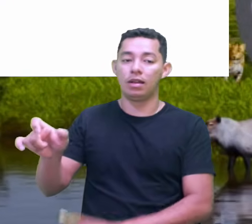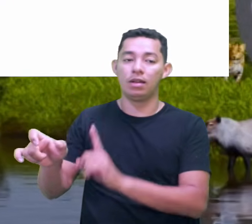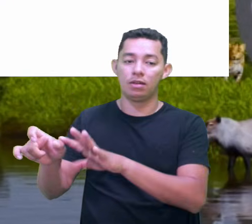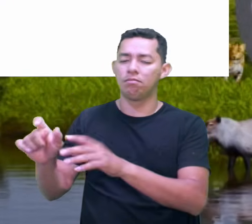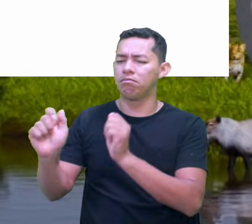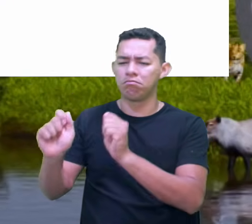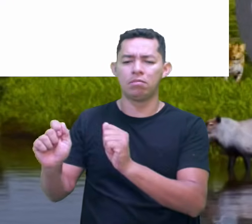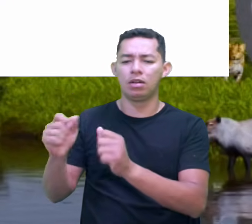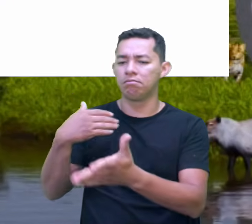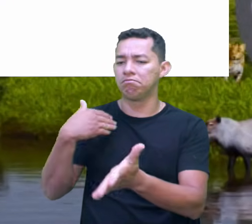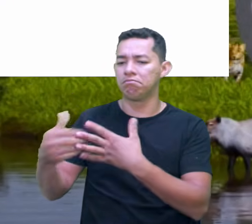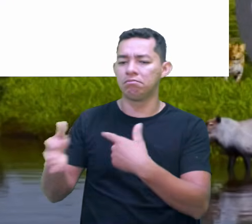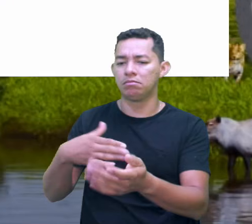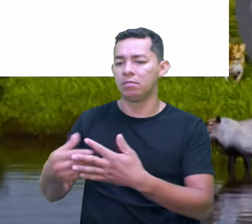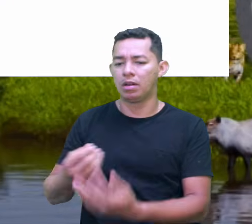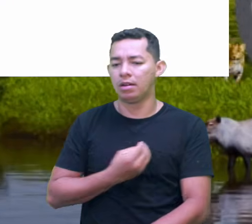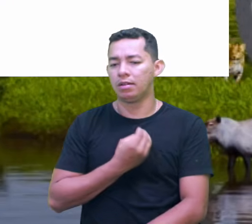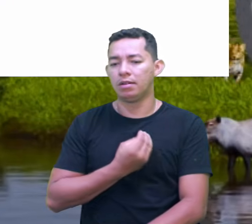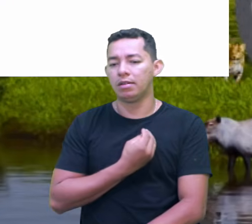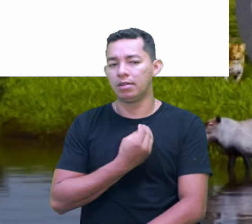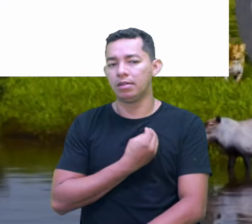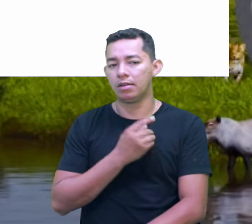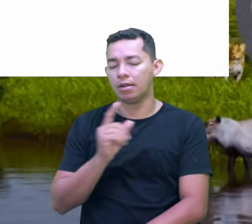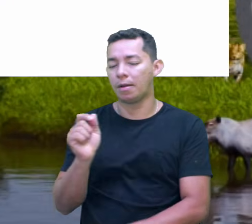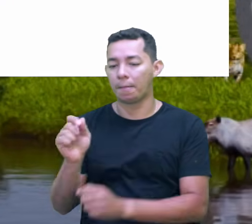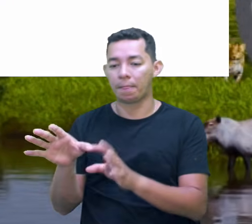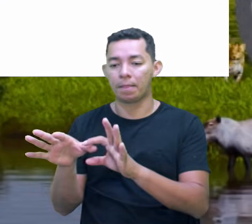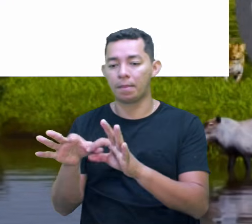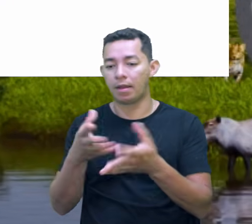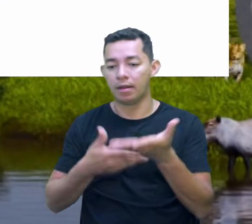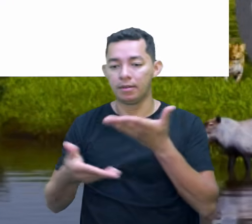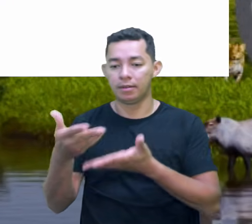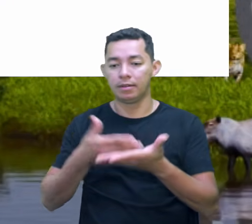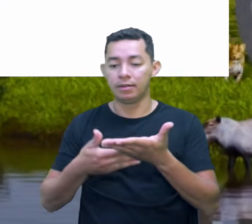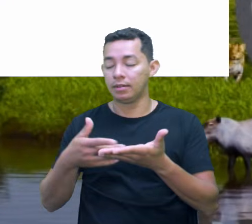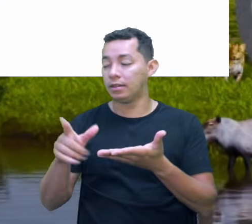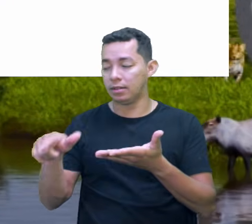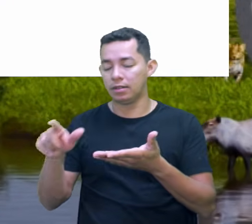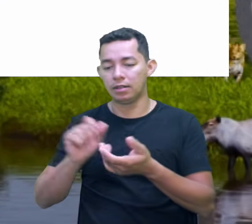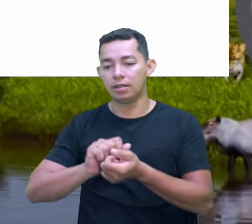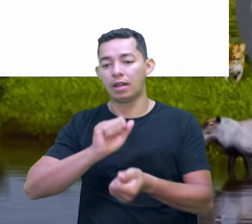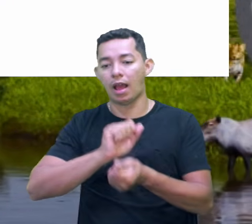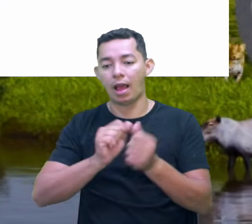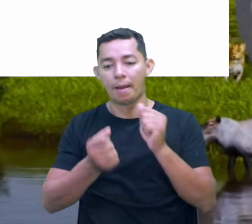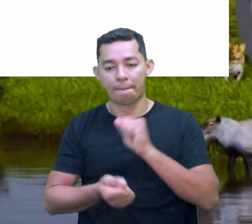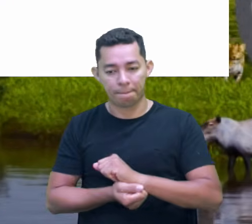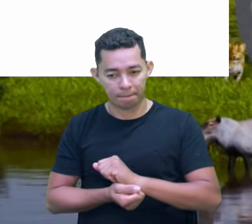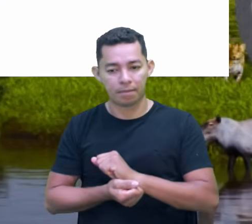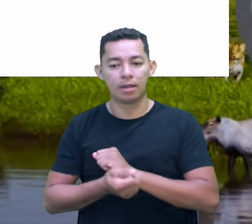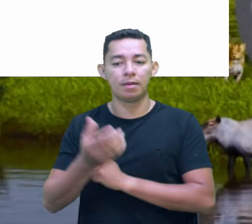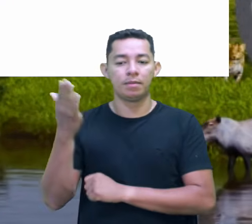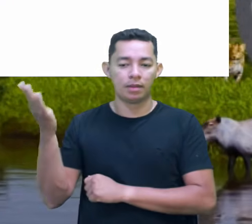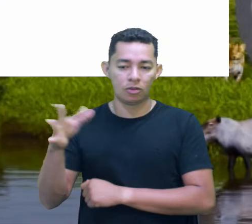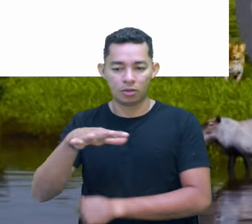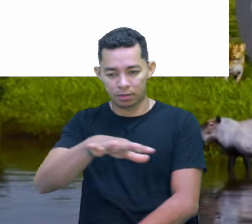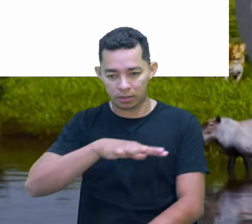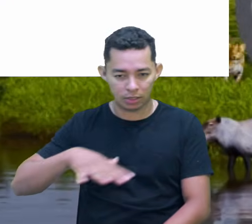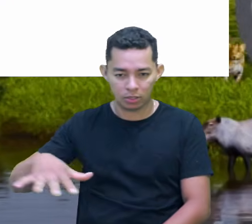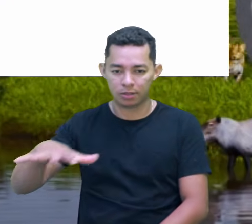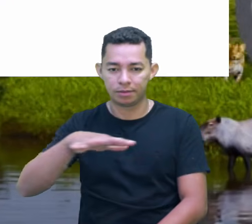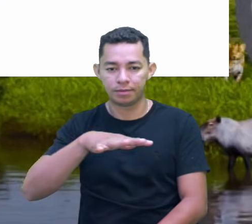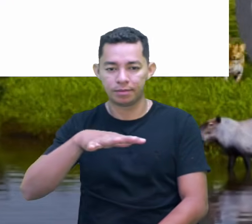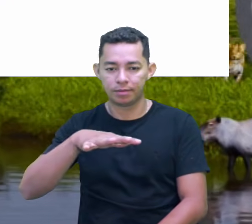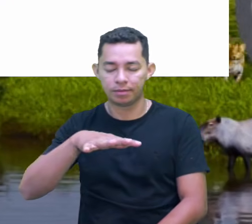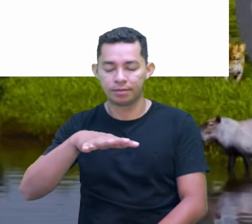pode ser qualquer tipo de ser vivo, ele vai estar ligado, ele vai estar adaptado a esse ambiente. Né? Para